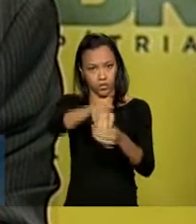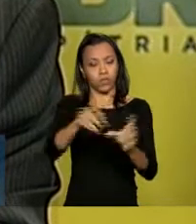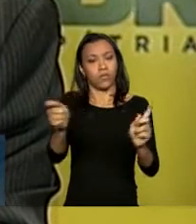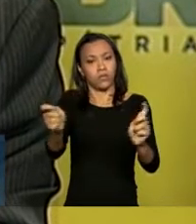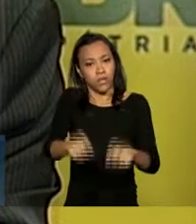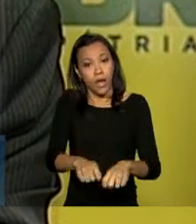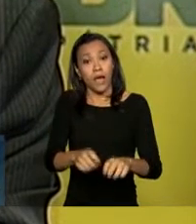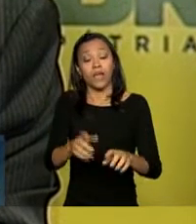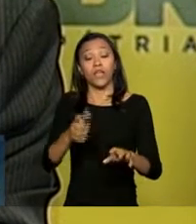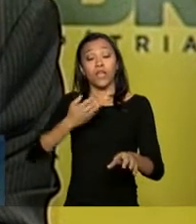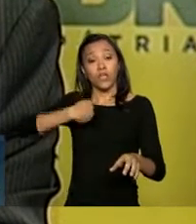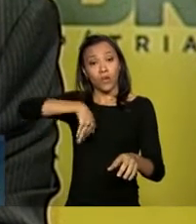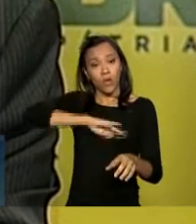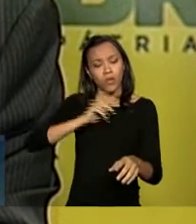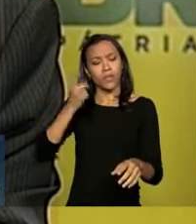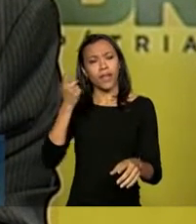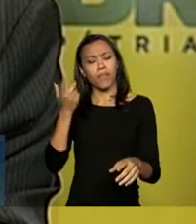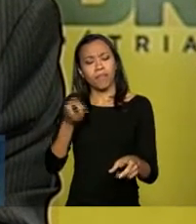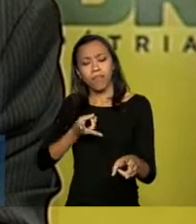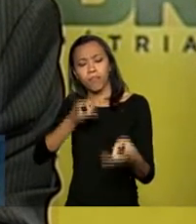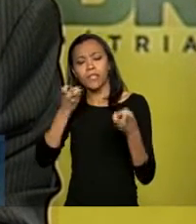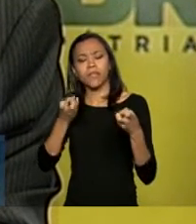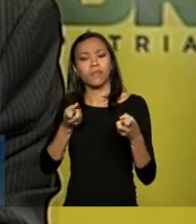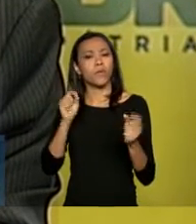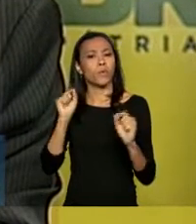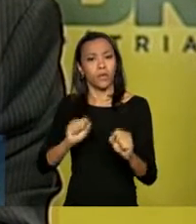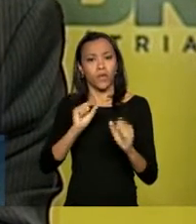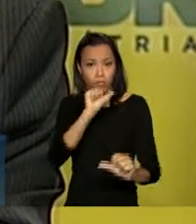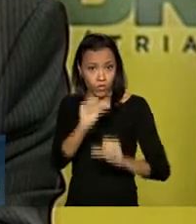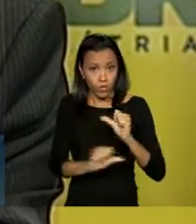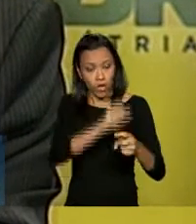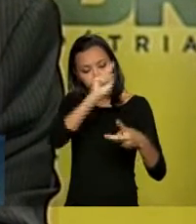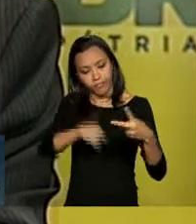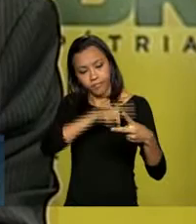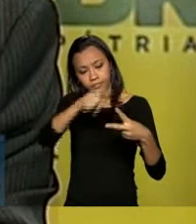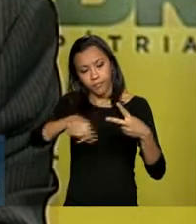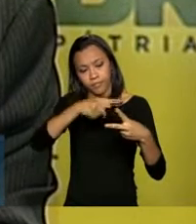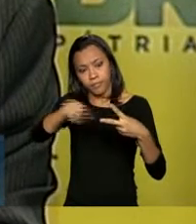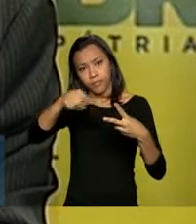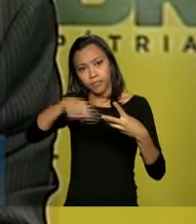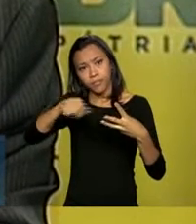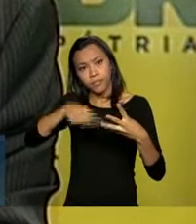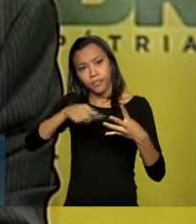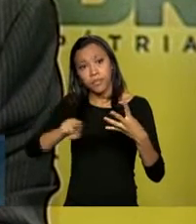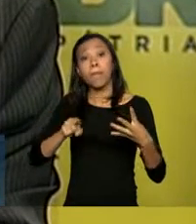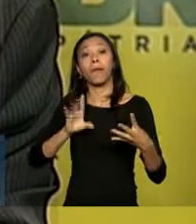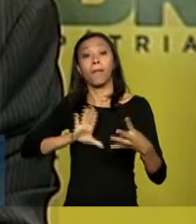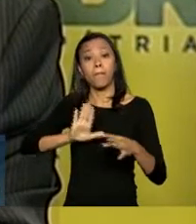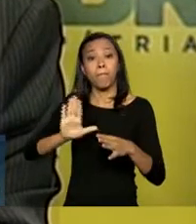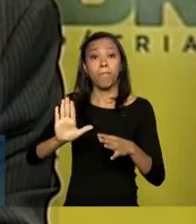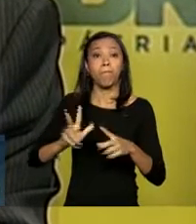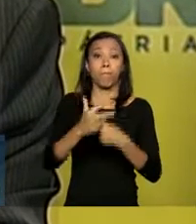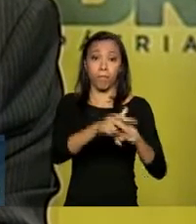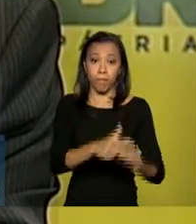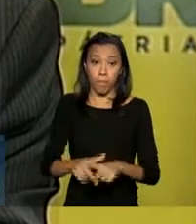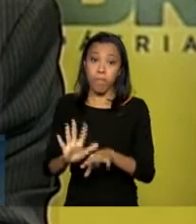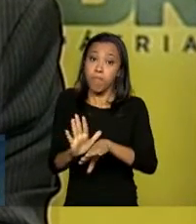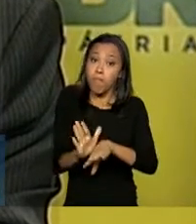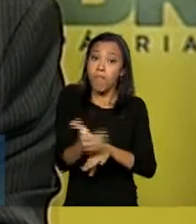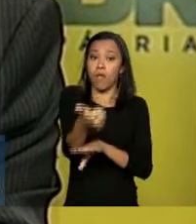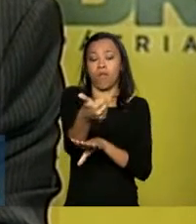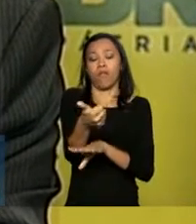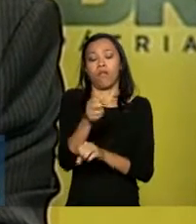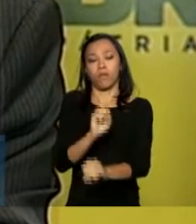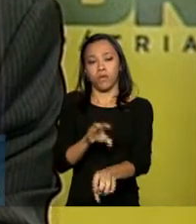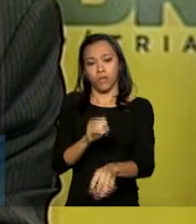conseguir identificar esses pontos e saber como atuar para que eles melhorem. Então, nós temos ao longo desses anos